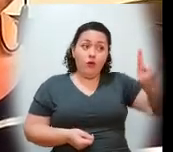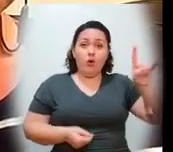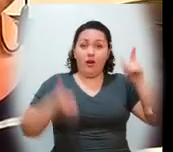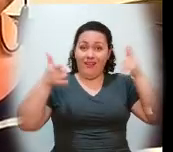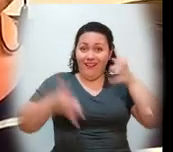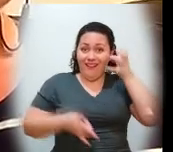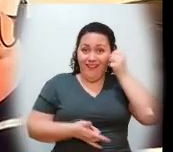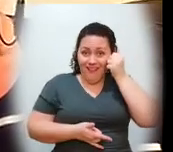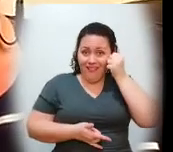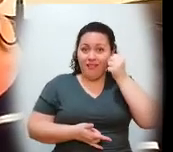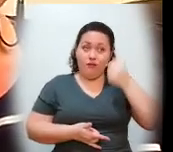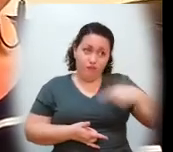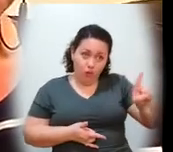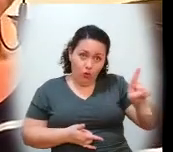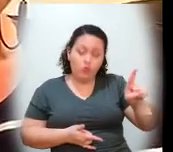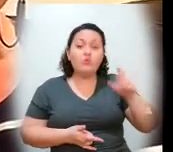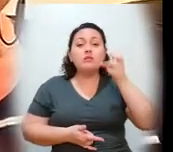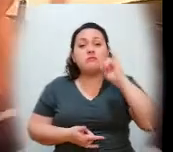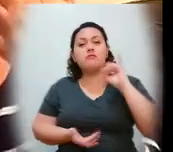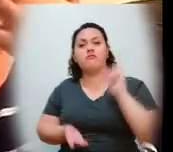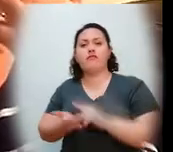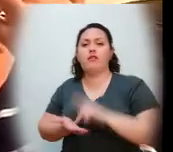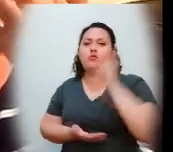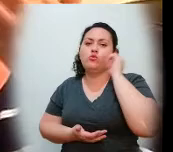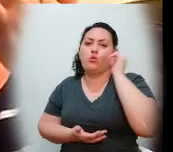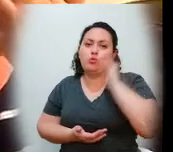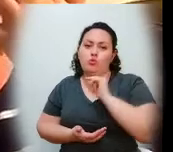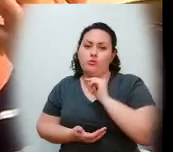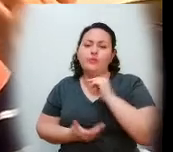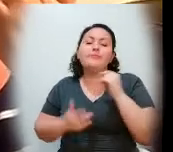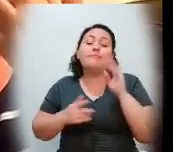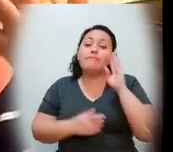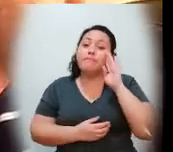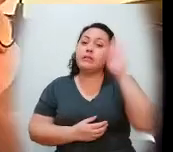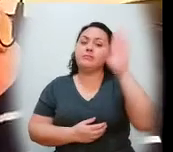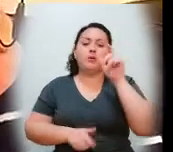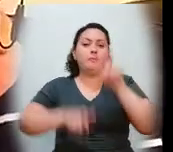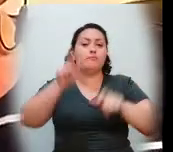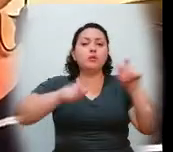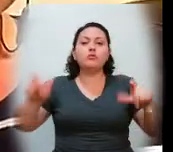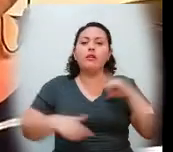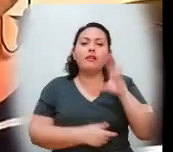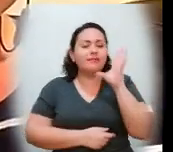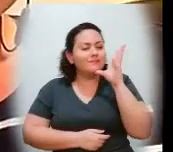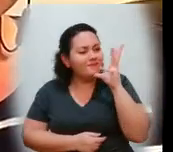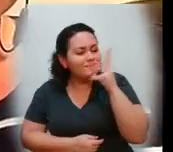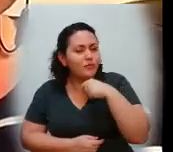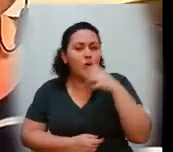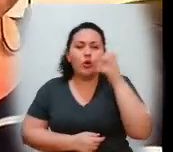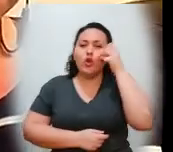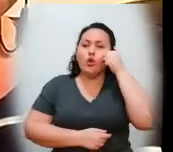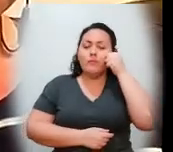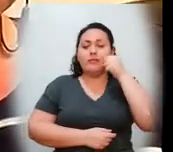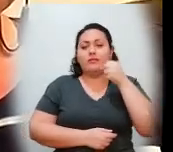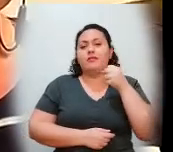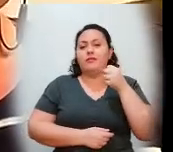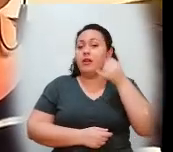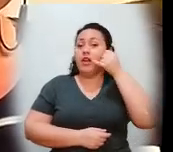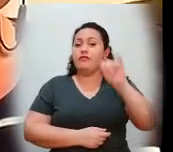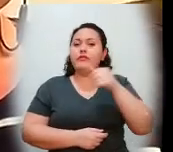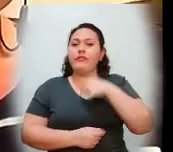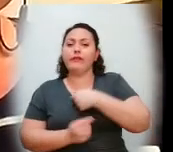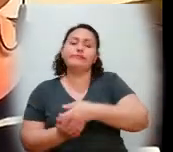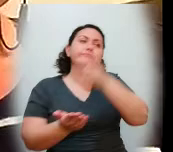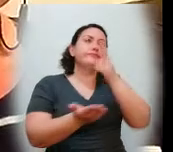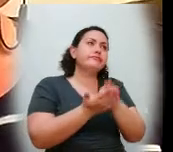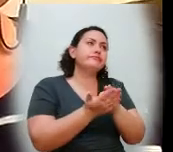sono, né? uhum, Principalmente para as pessoas que têm mais dificuldade em adormecer. Não ir para a cama esperando